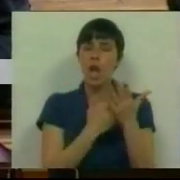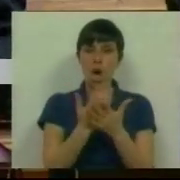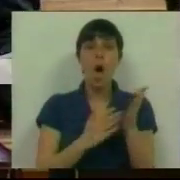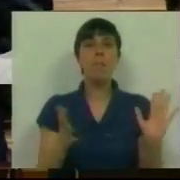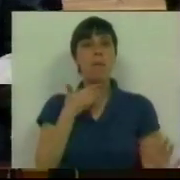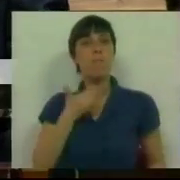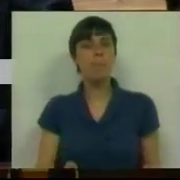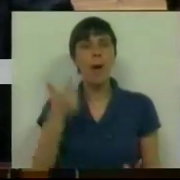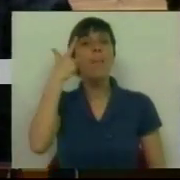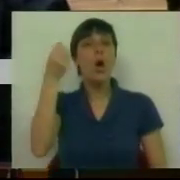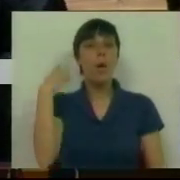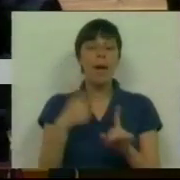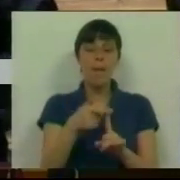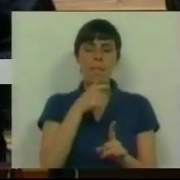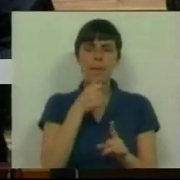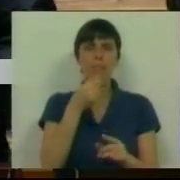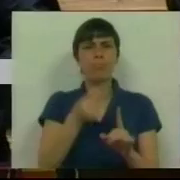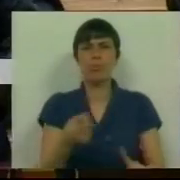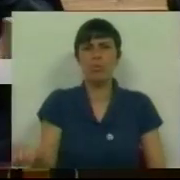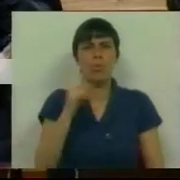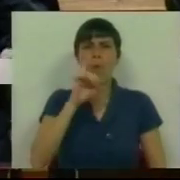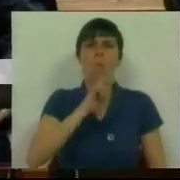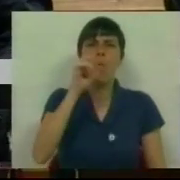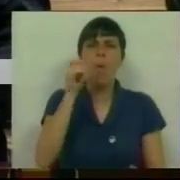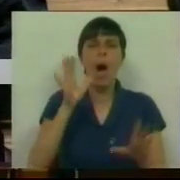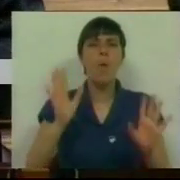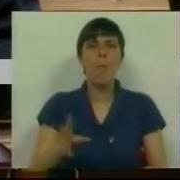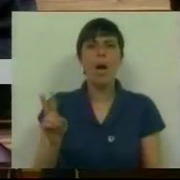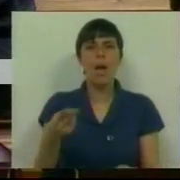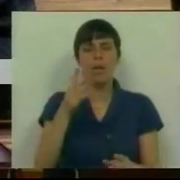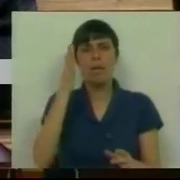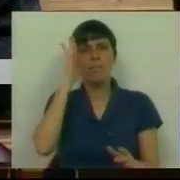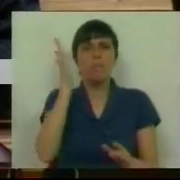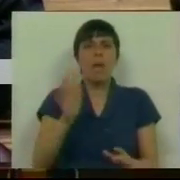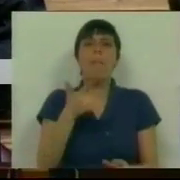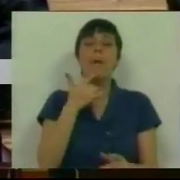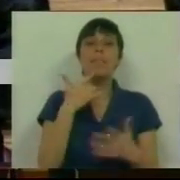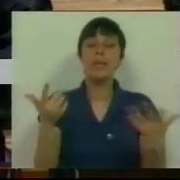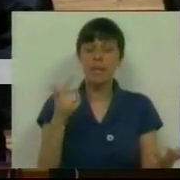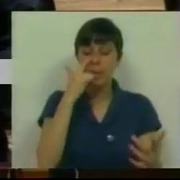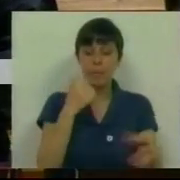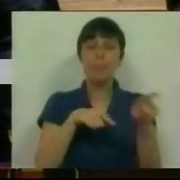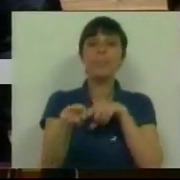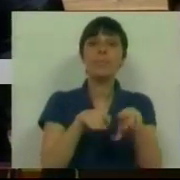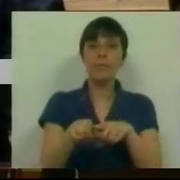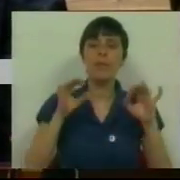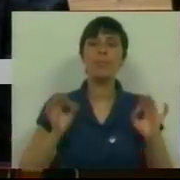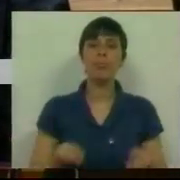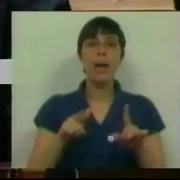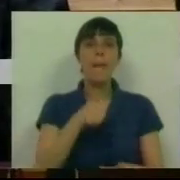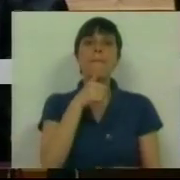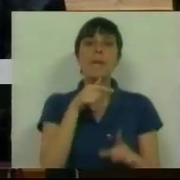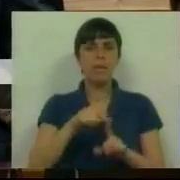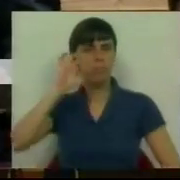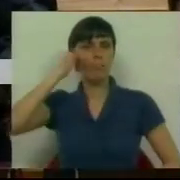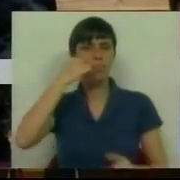economia para compreender que esta medida é um descalabro. E não é preciso ter 2 palmos de testa para perceber politicamente que esta medida